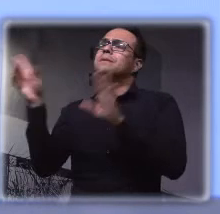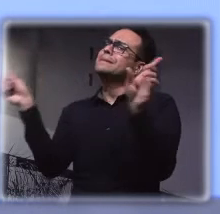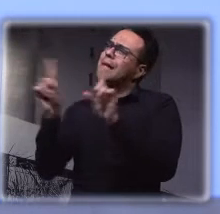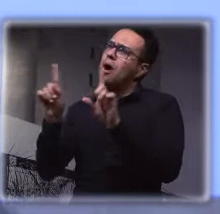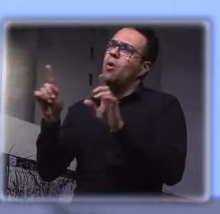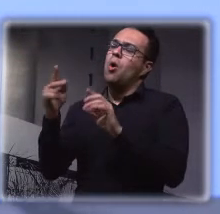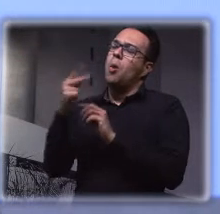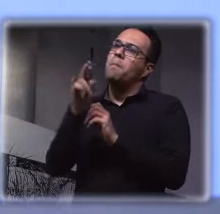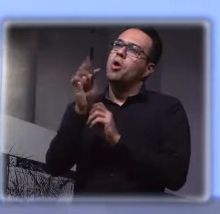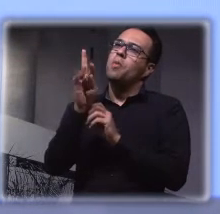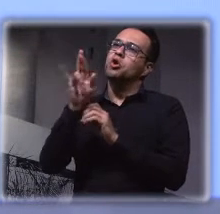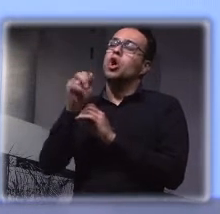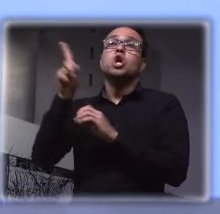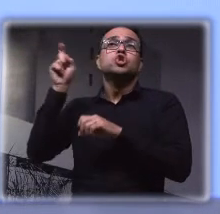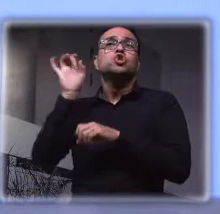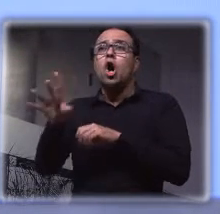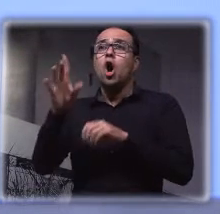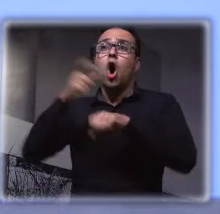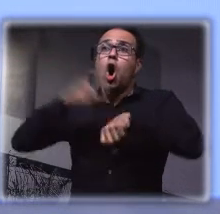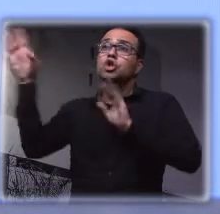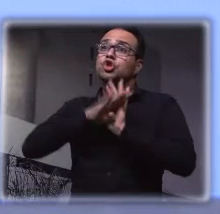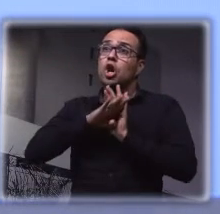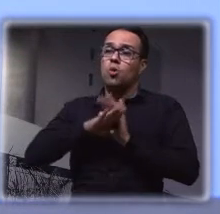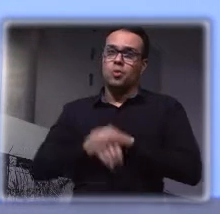Dona Maria, me fala só da hora que ele chegou lá.